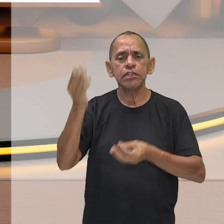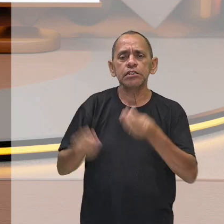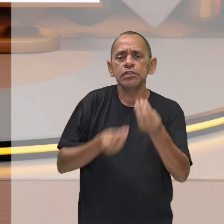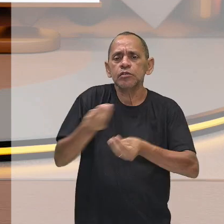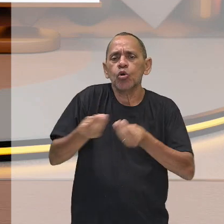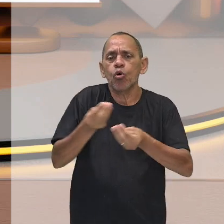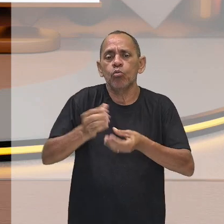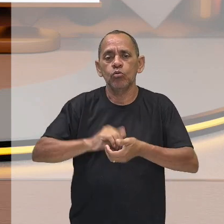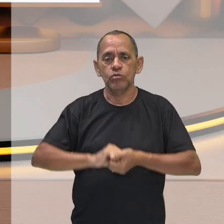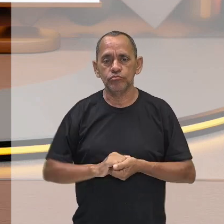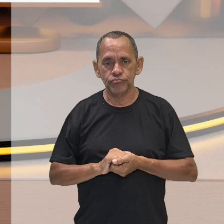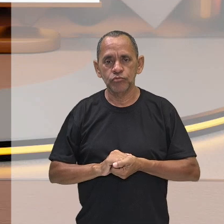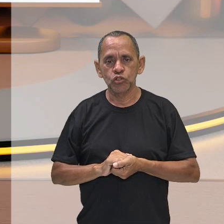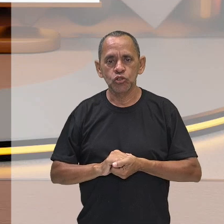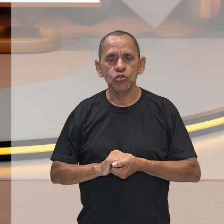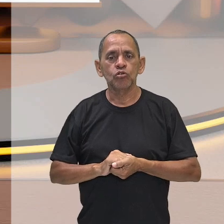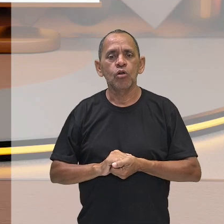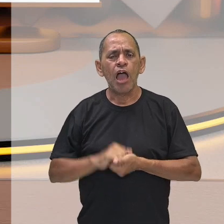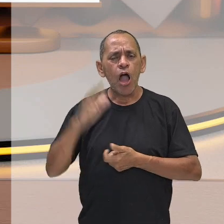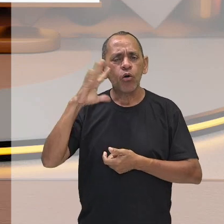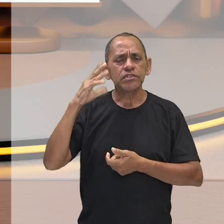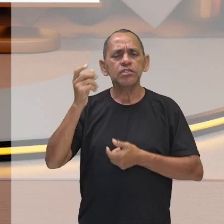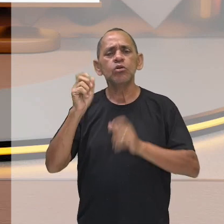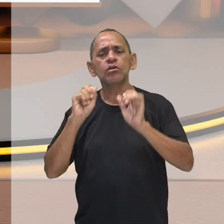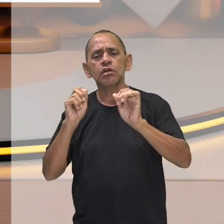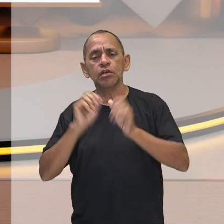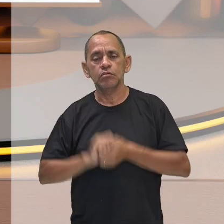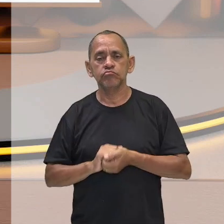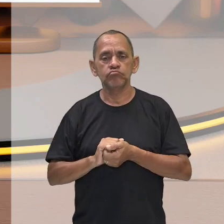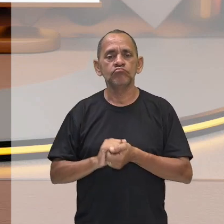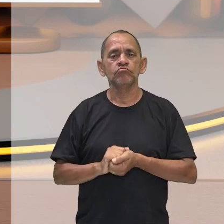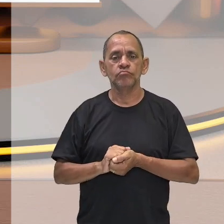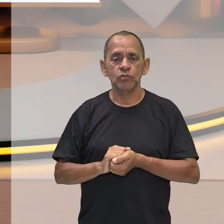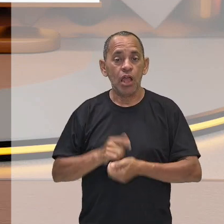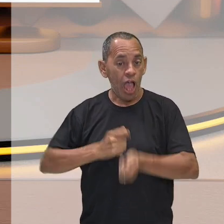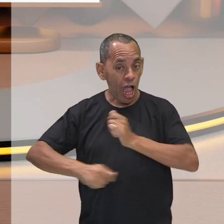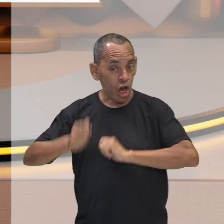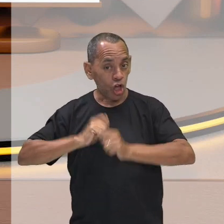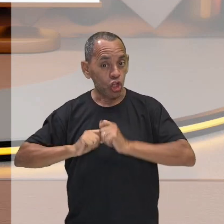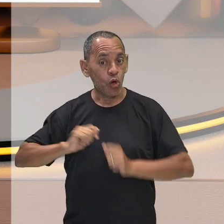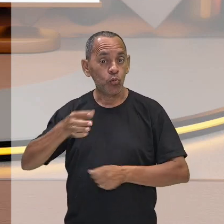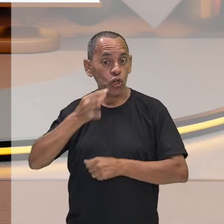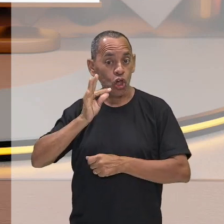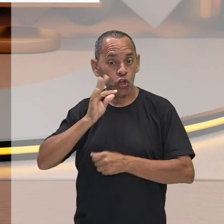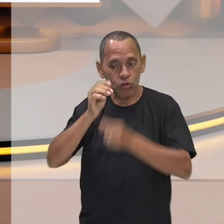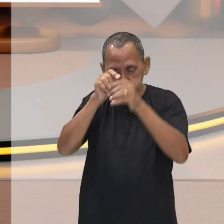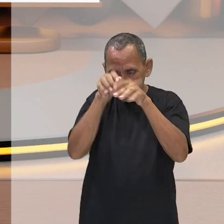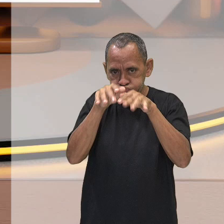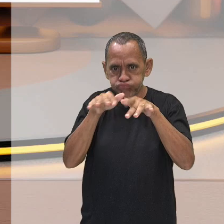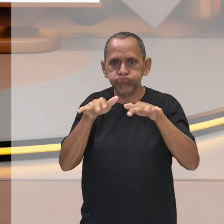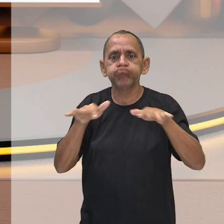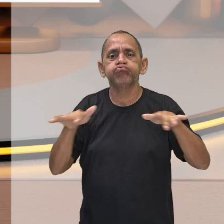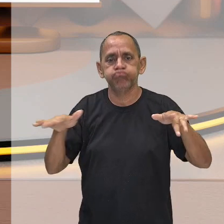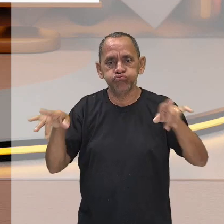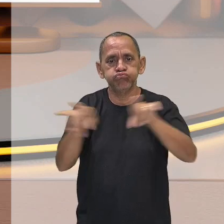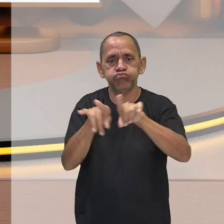vendo que houve, naquele momento do segundo reinado, a expansão da economia cafeeira. Vamos adiante. Também temos,